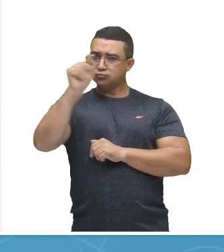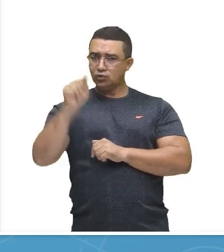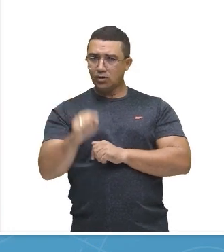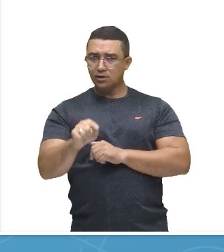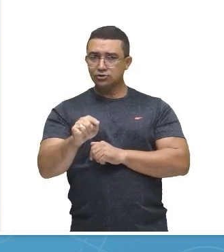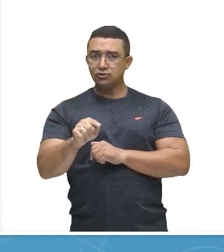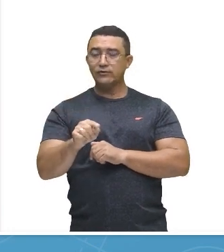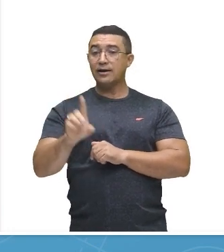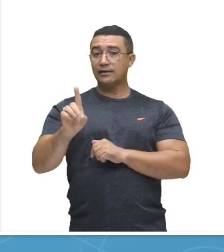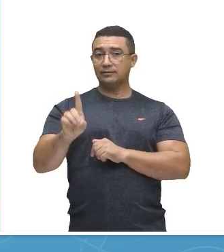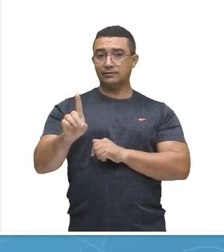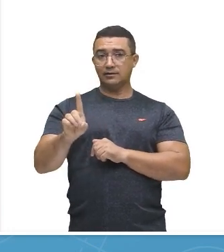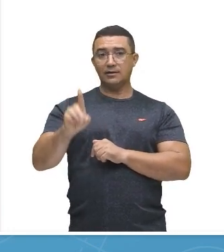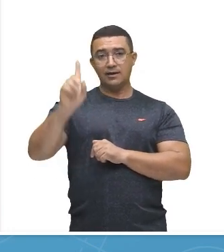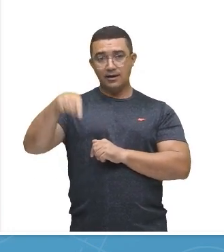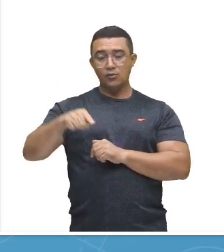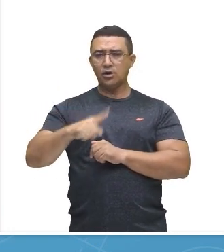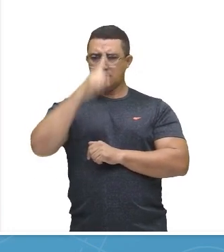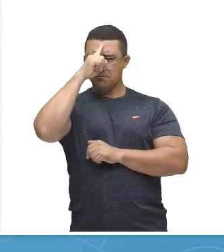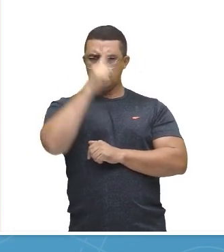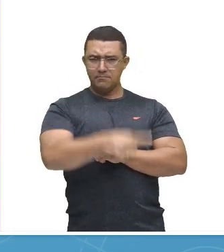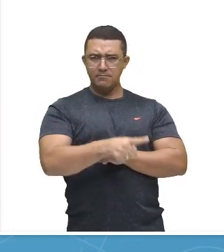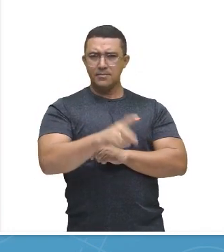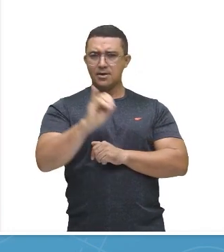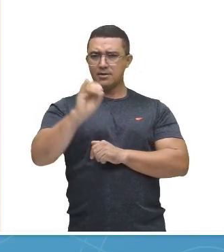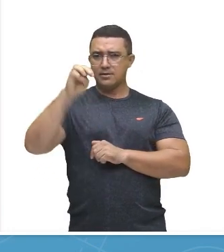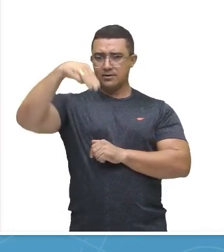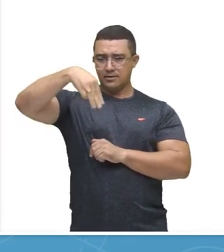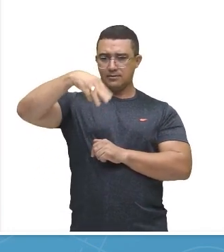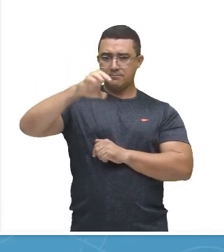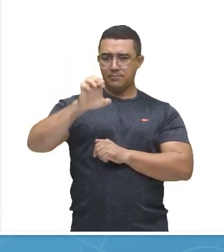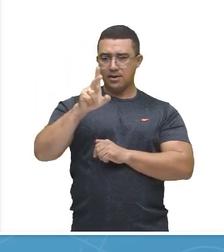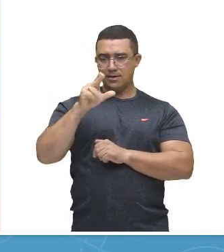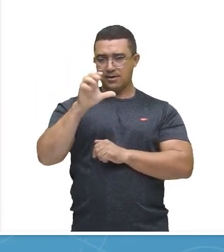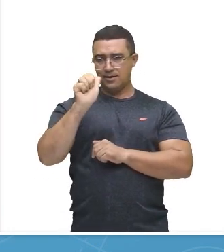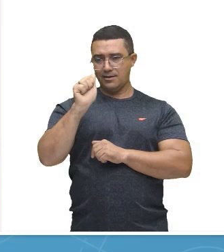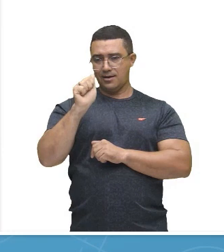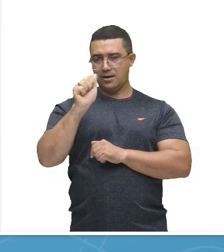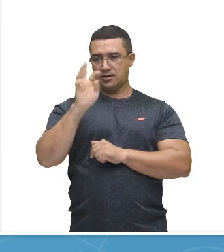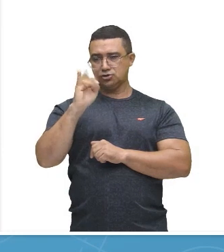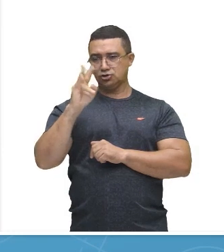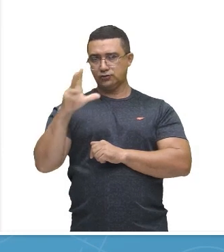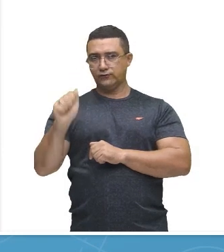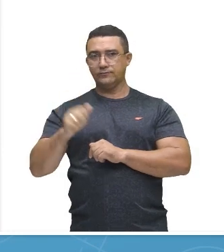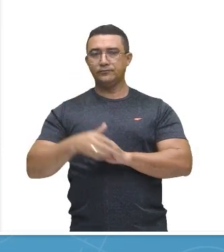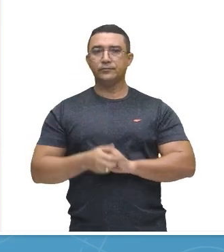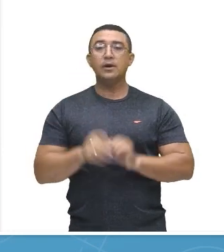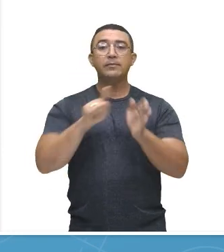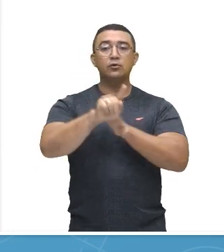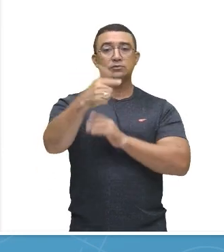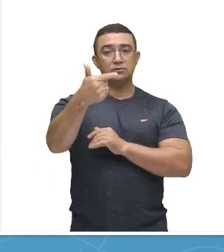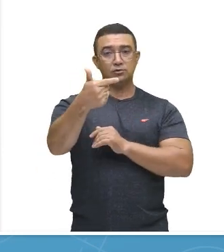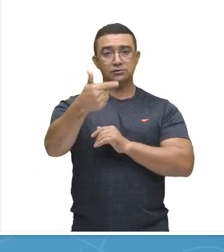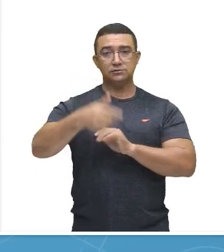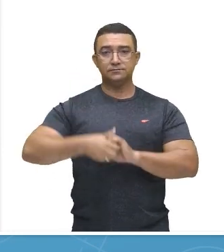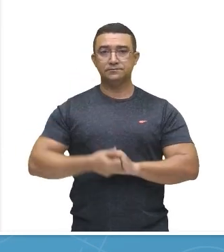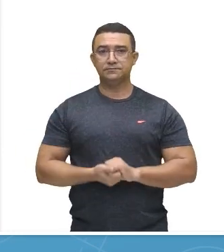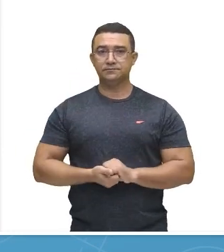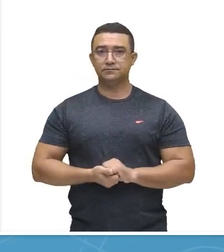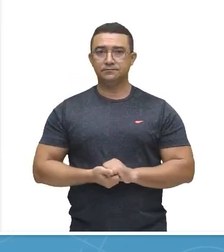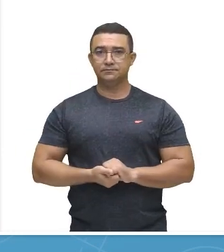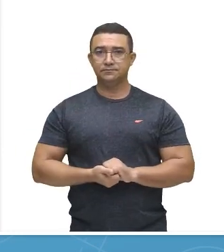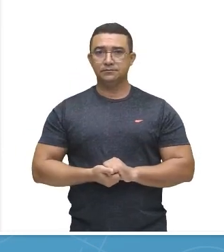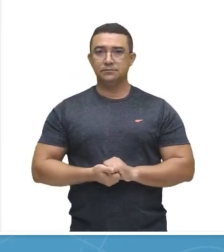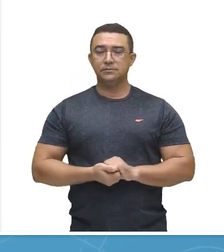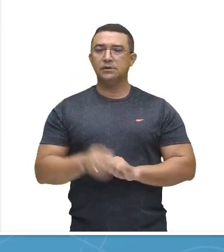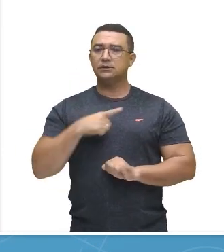interrogativa e a letra E, imperativa. E, claro, aqui avançando para a segunda está. Amados, olha, apresenta